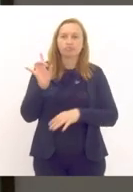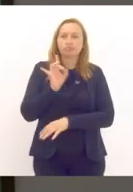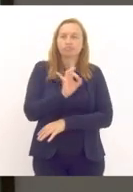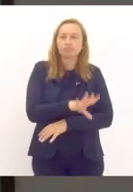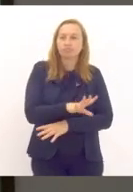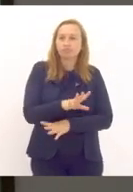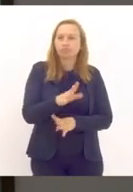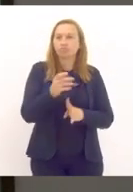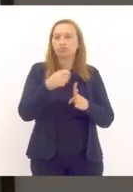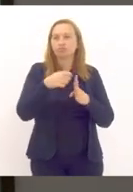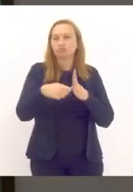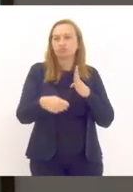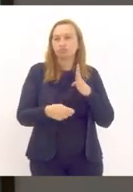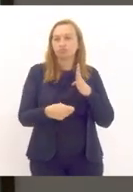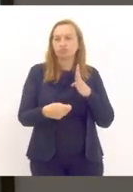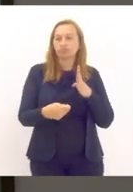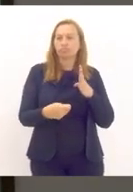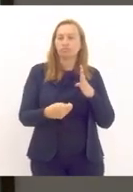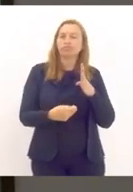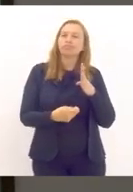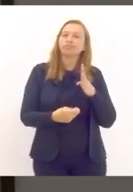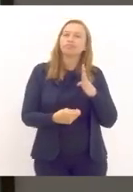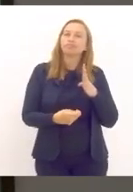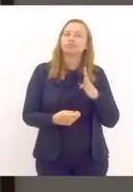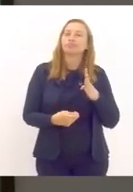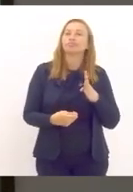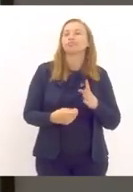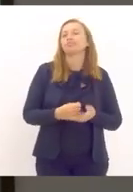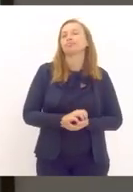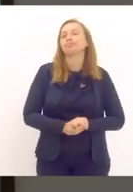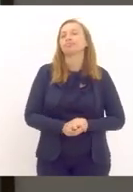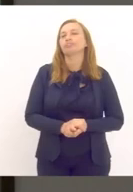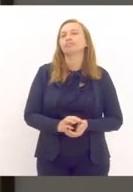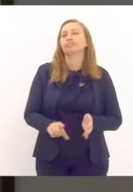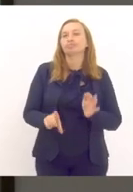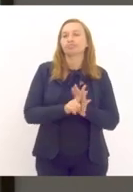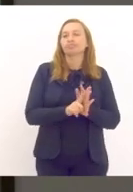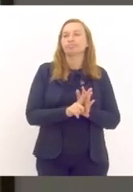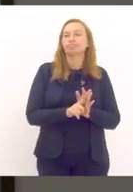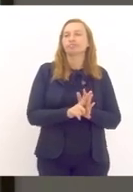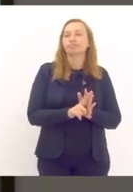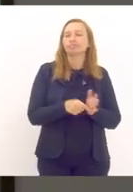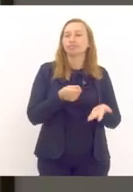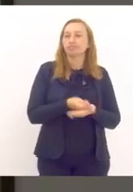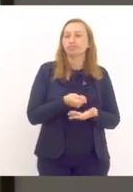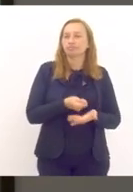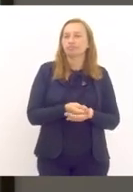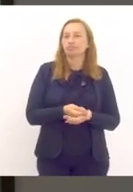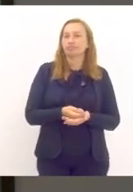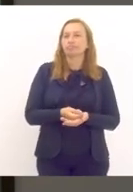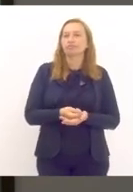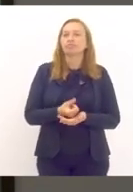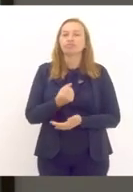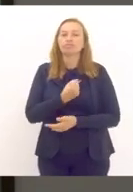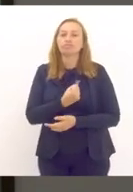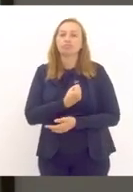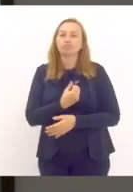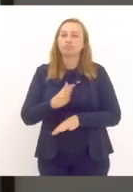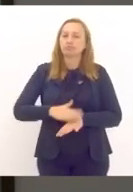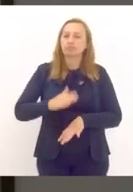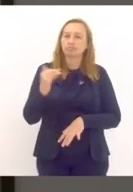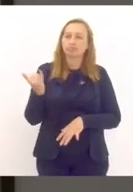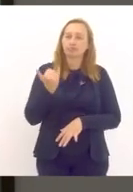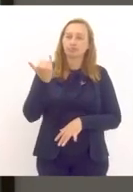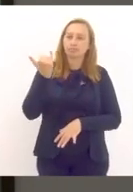quadrimestre, estou olhando o quadrimestre, porque é isso que a lei nos determina. Mas talvez o número mais interessante, dado que a gente está, é olhar o